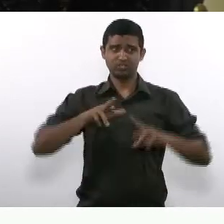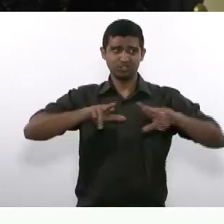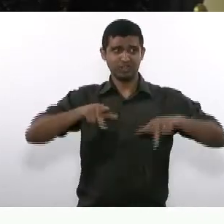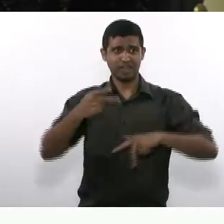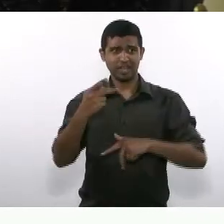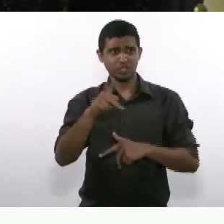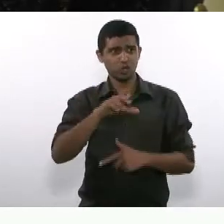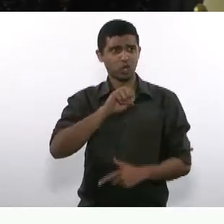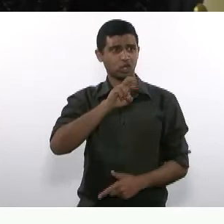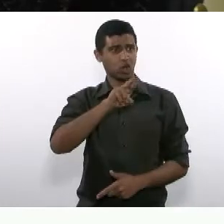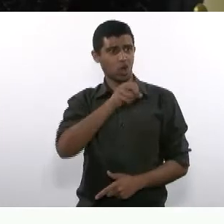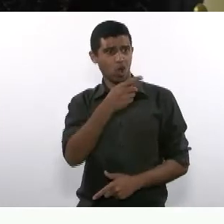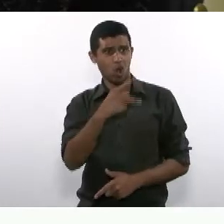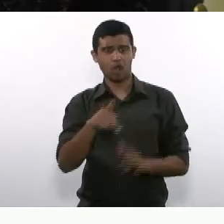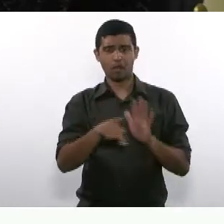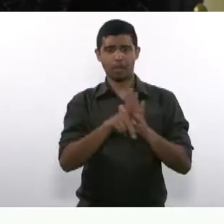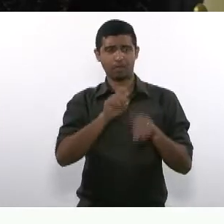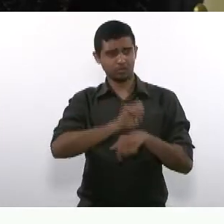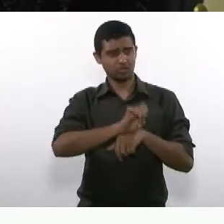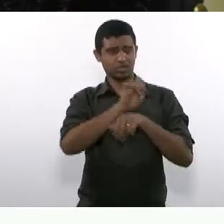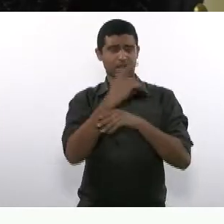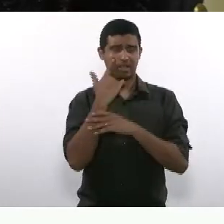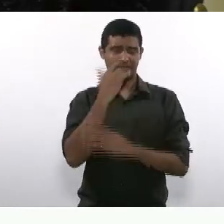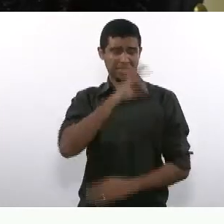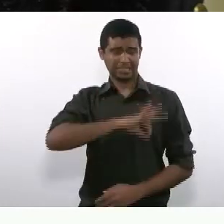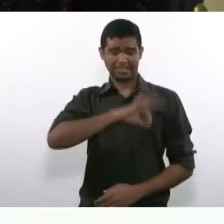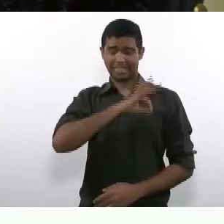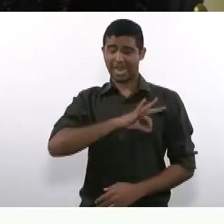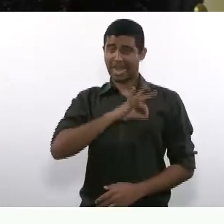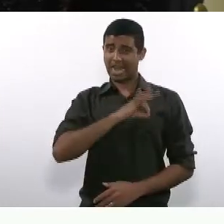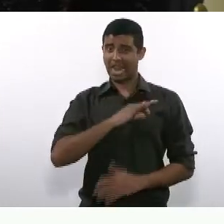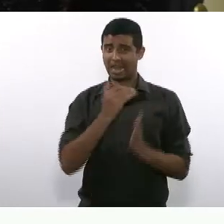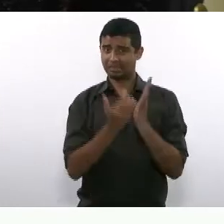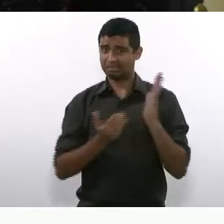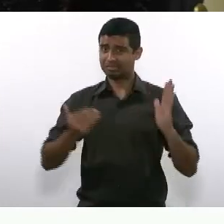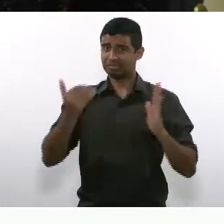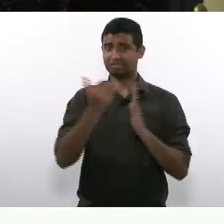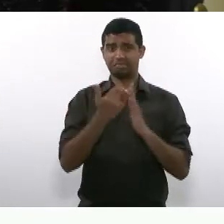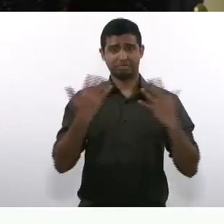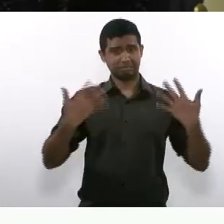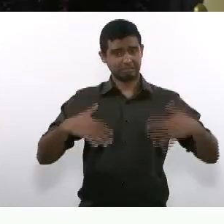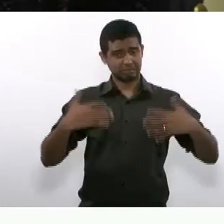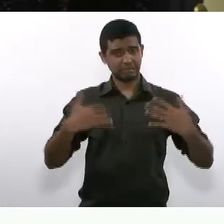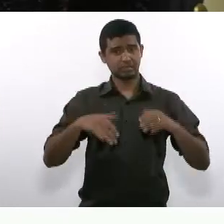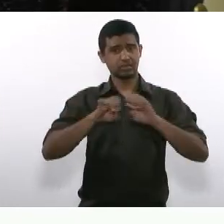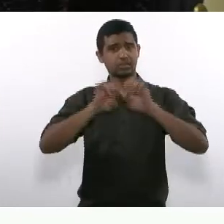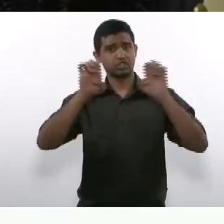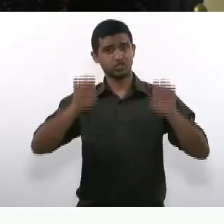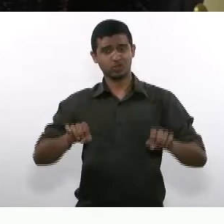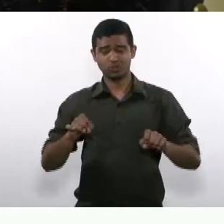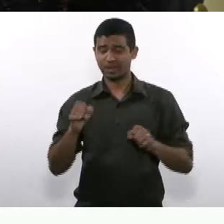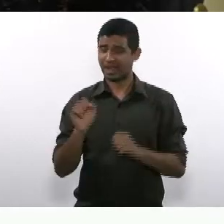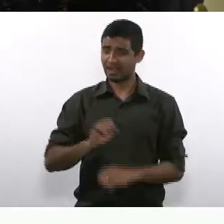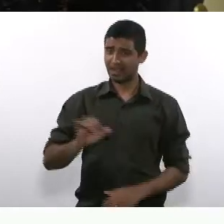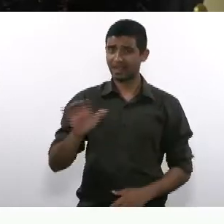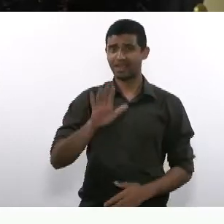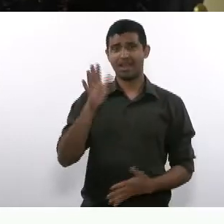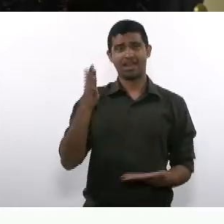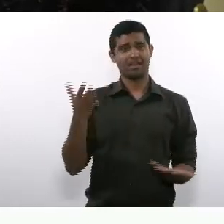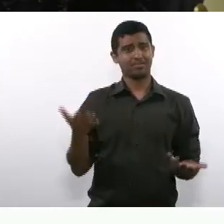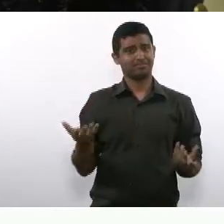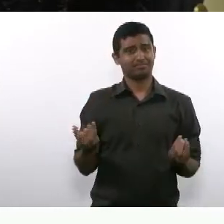Salários muito mais altos do que das outras pastas, uma estrutura muito mais cara do que outra,